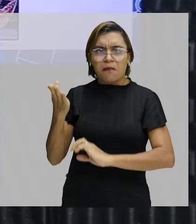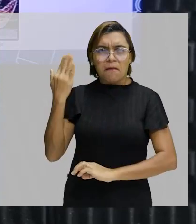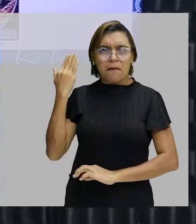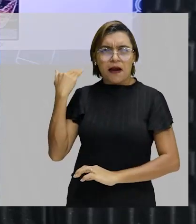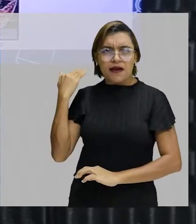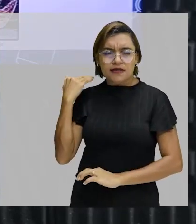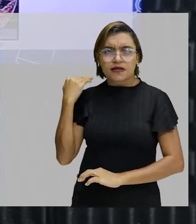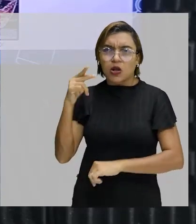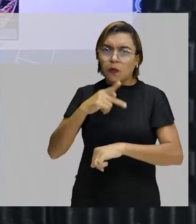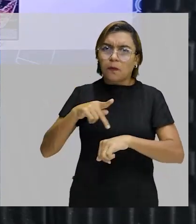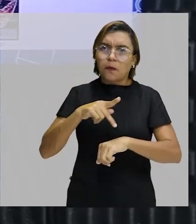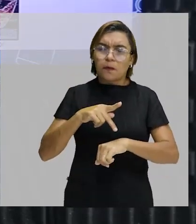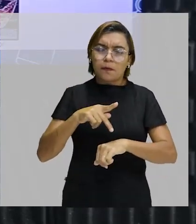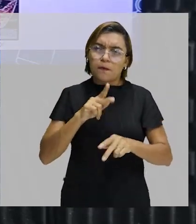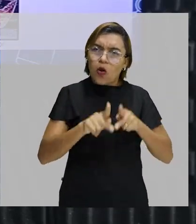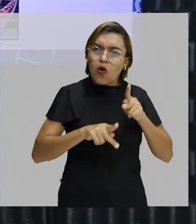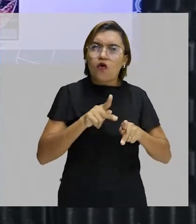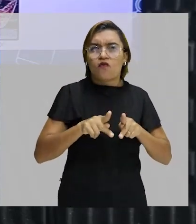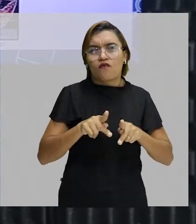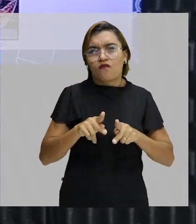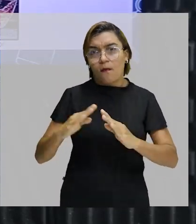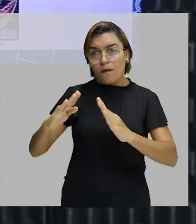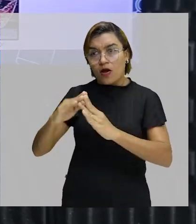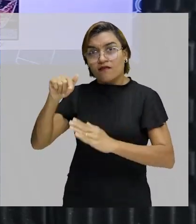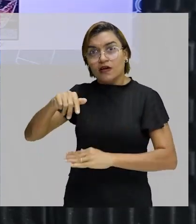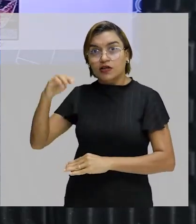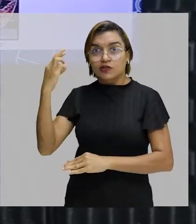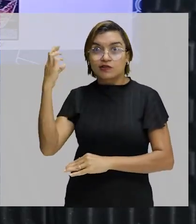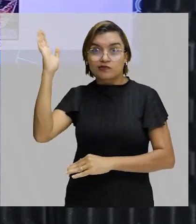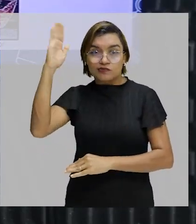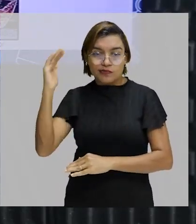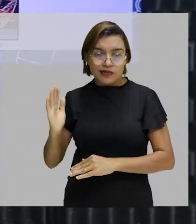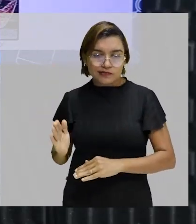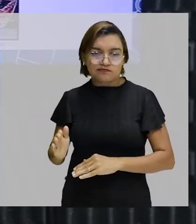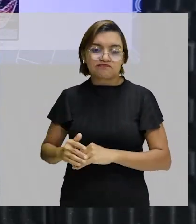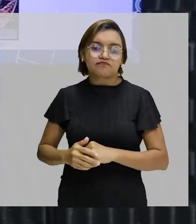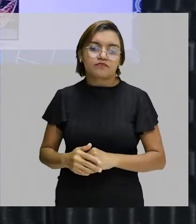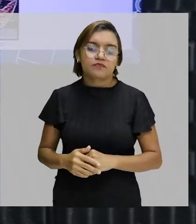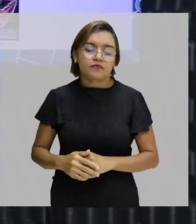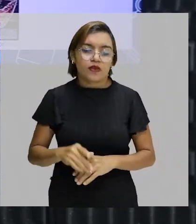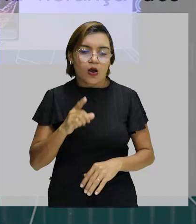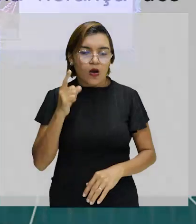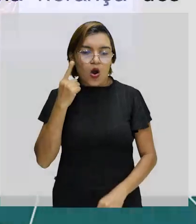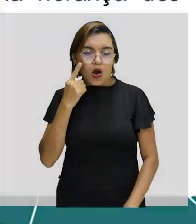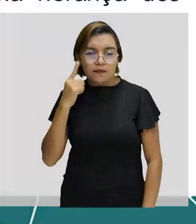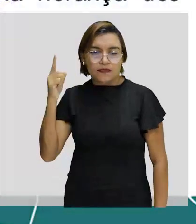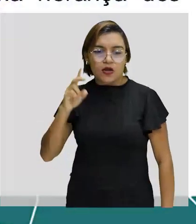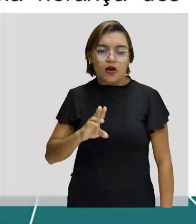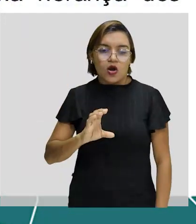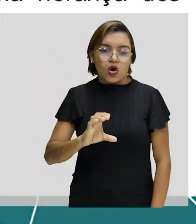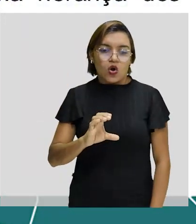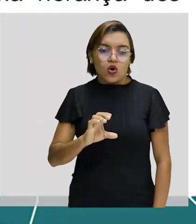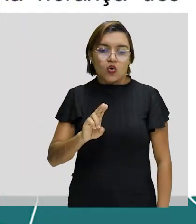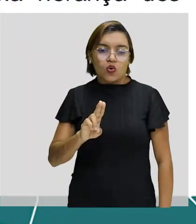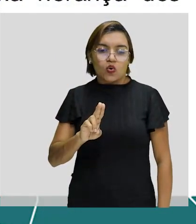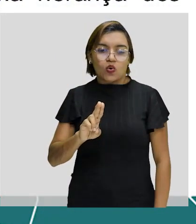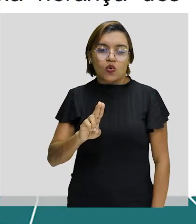O carimbó também pode ser chamado de curimbó. No ano de 1880 ele